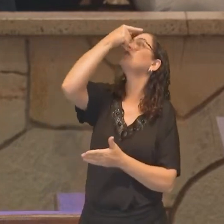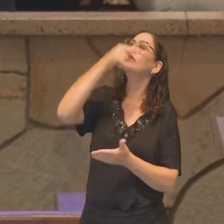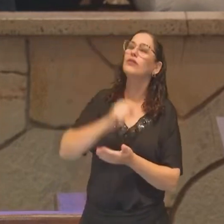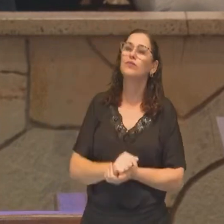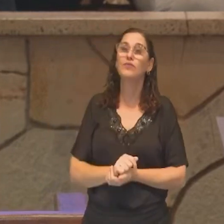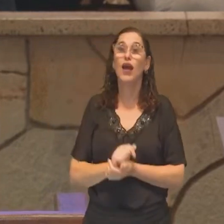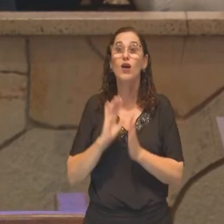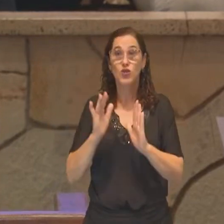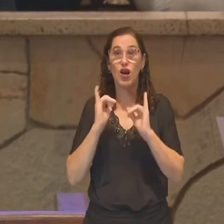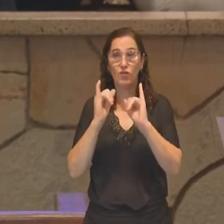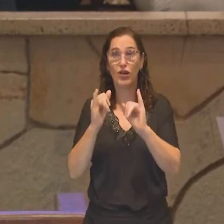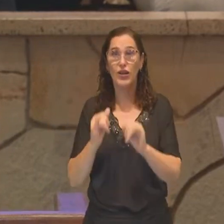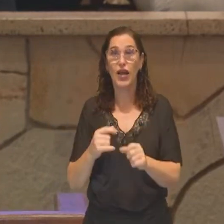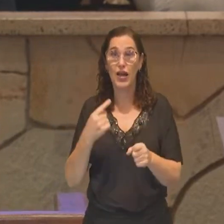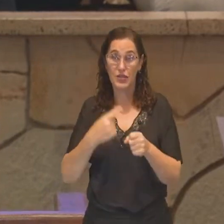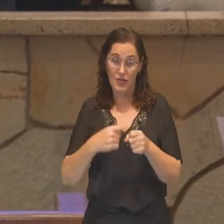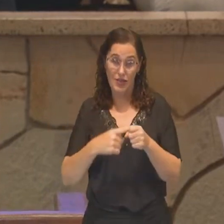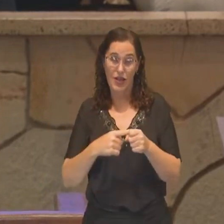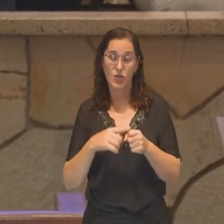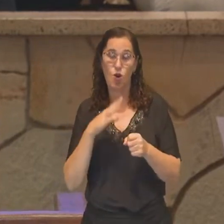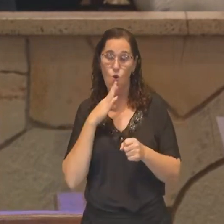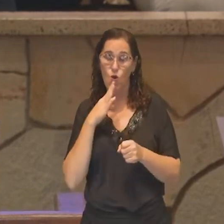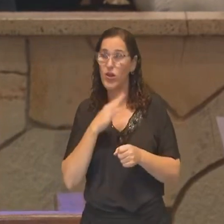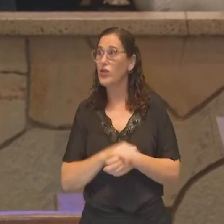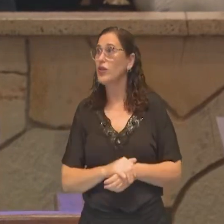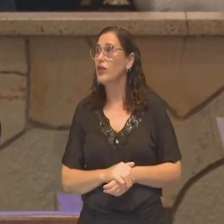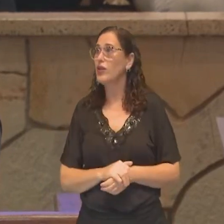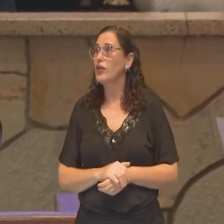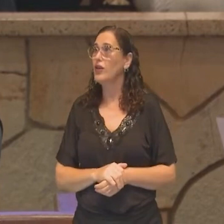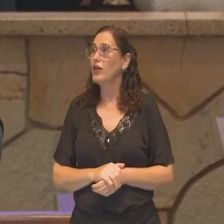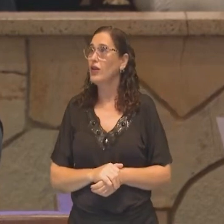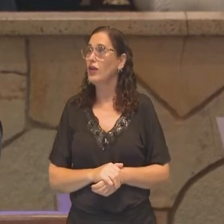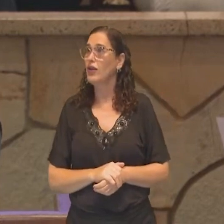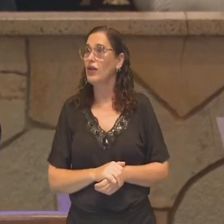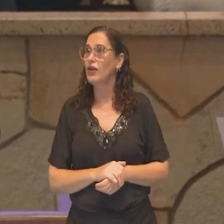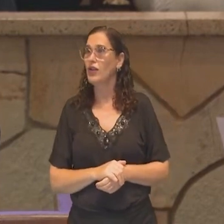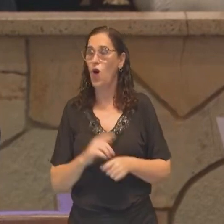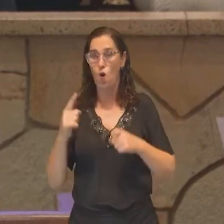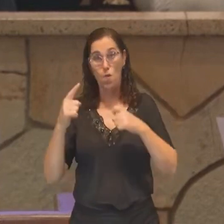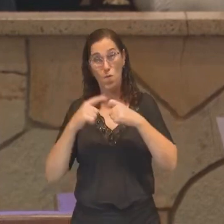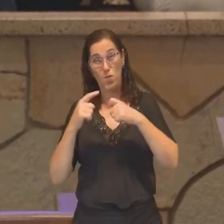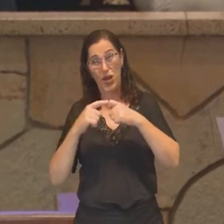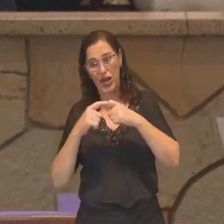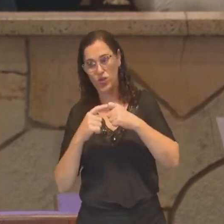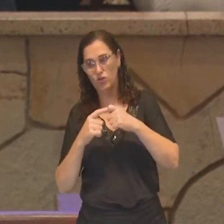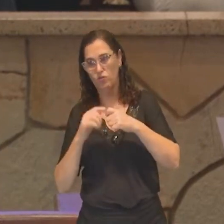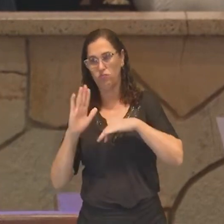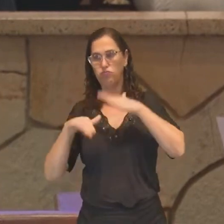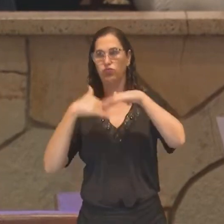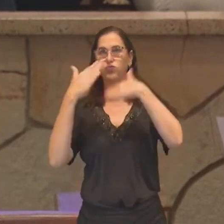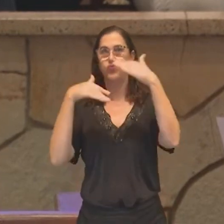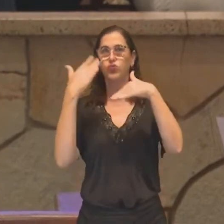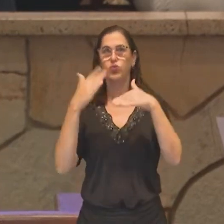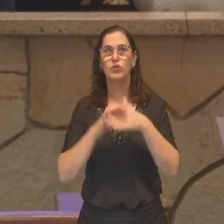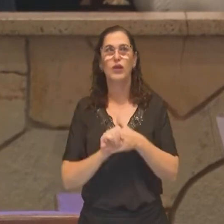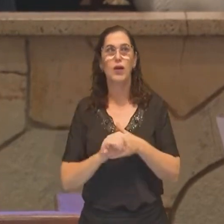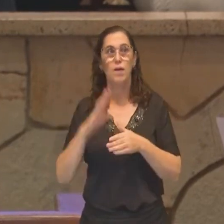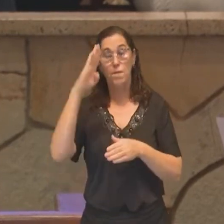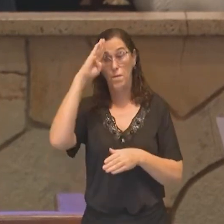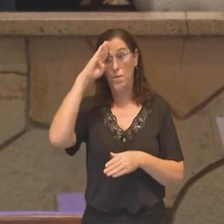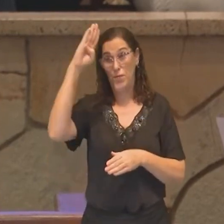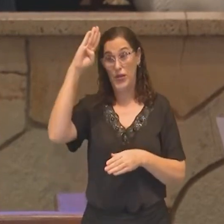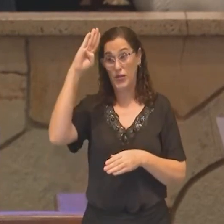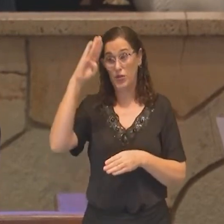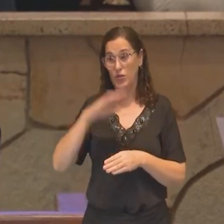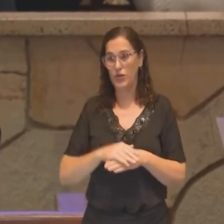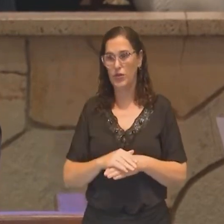Como eu disse, a cidade era conhecida na área medicinal, o avanço que eles tinham, principalmente